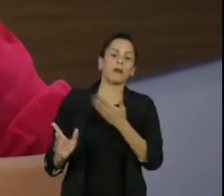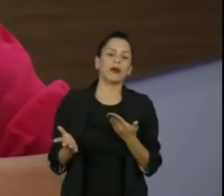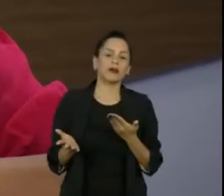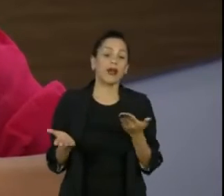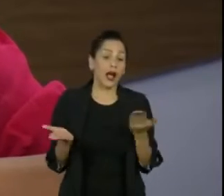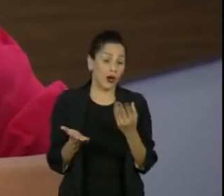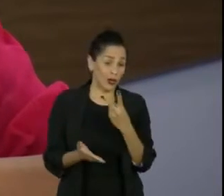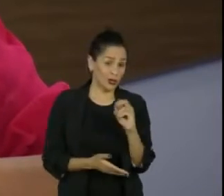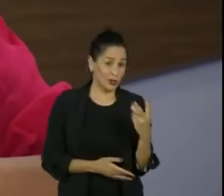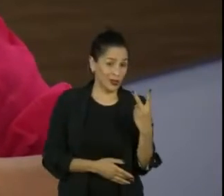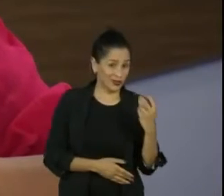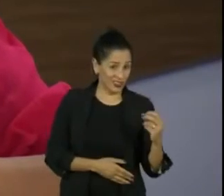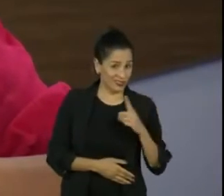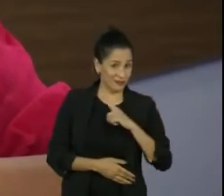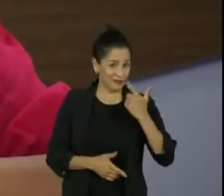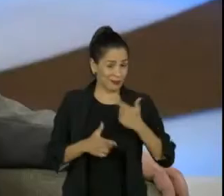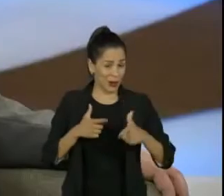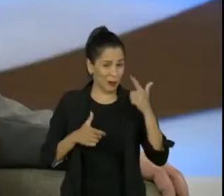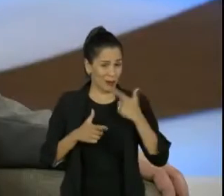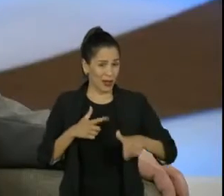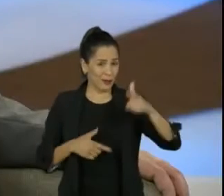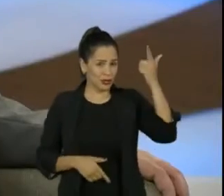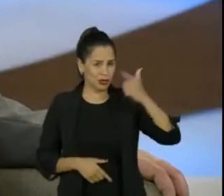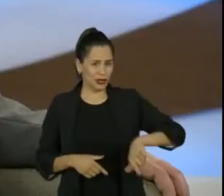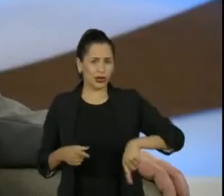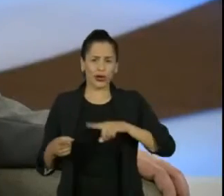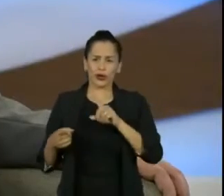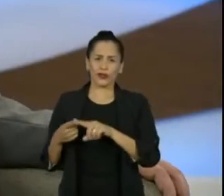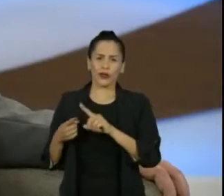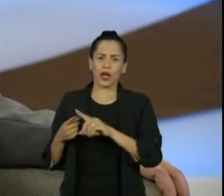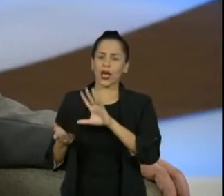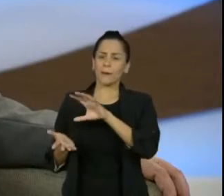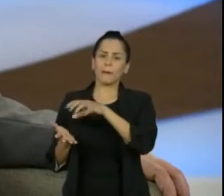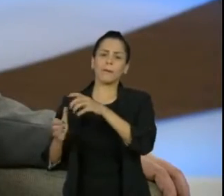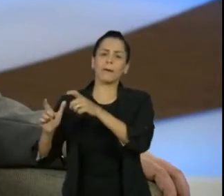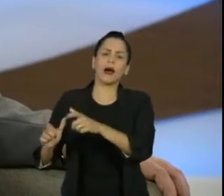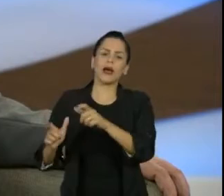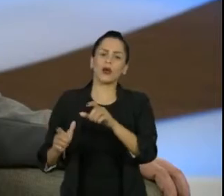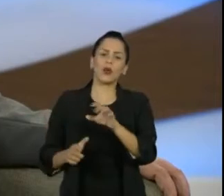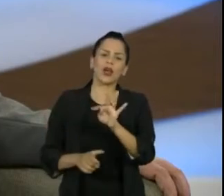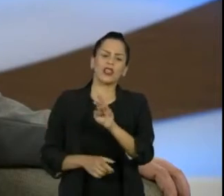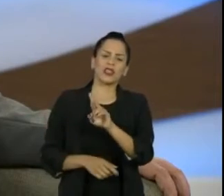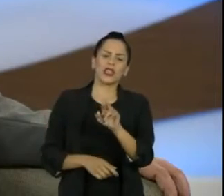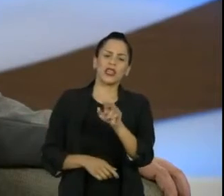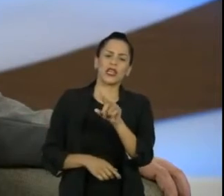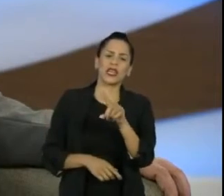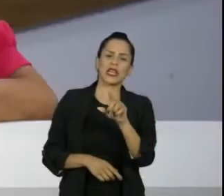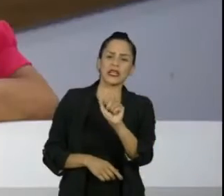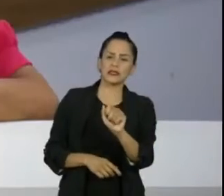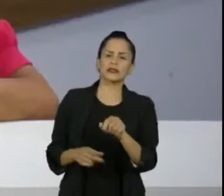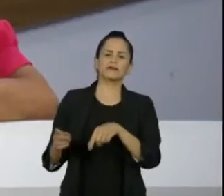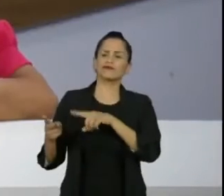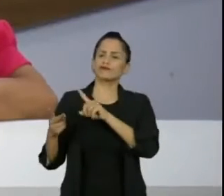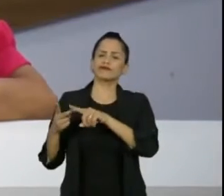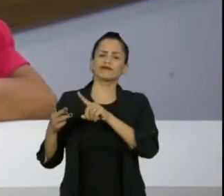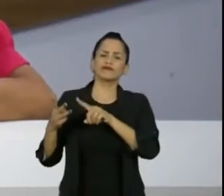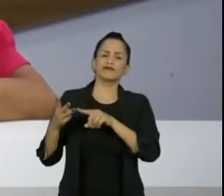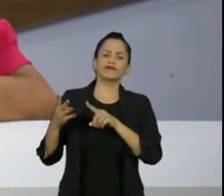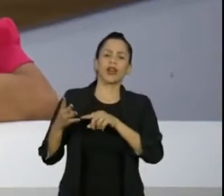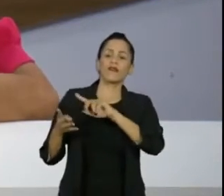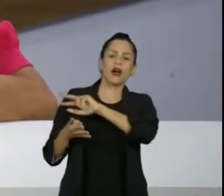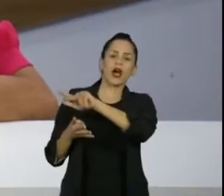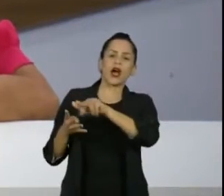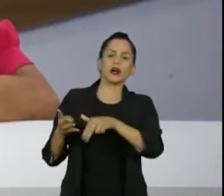muitos problemas na Avenida Tereza Cristina, na Vilarinho, e esse continua sendo o maior dos problemas de Belo Horizonte. O